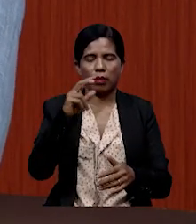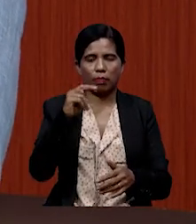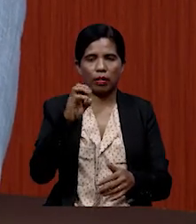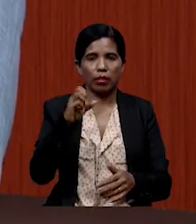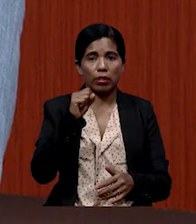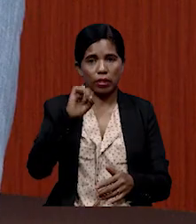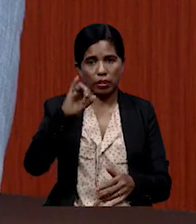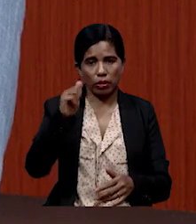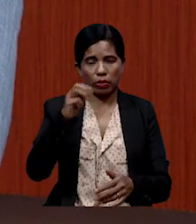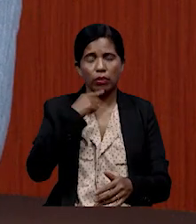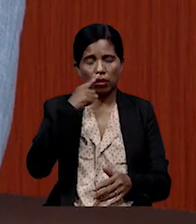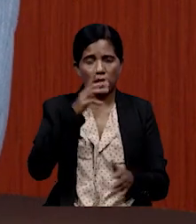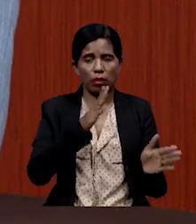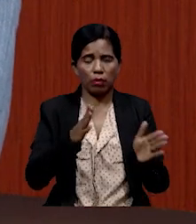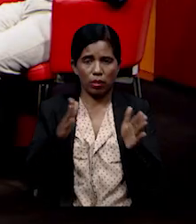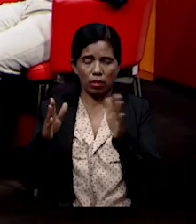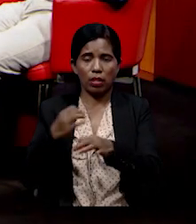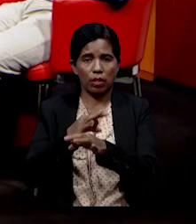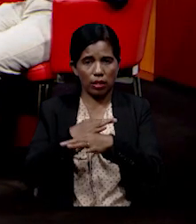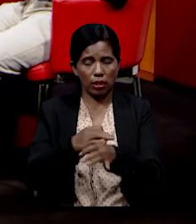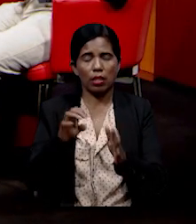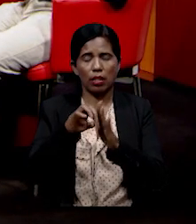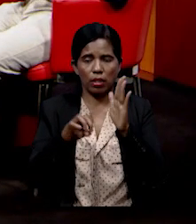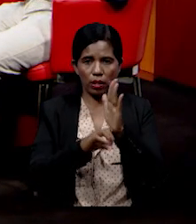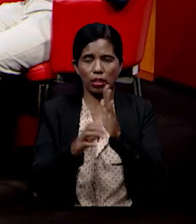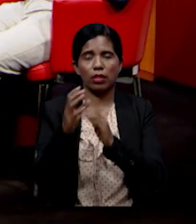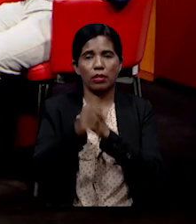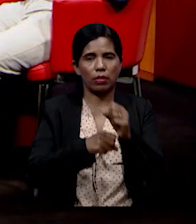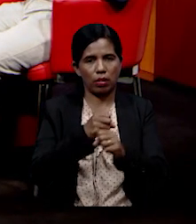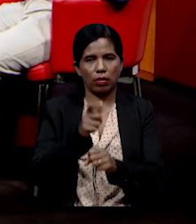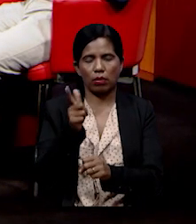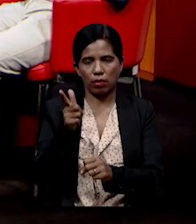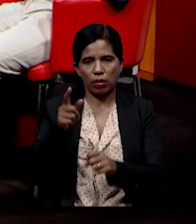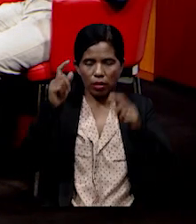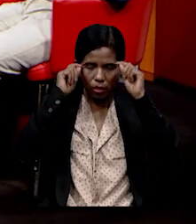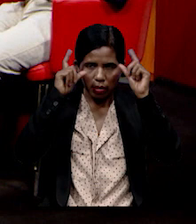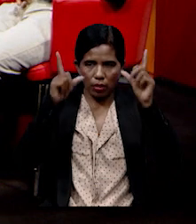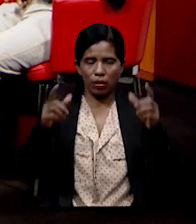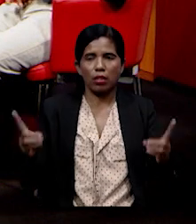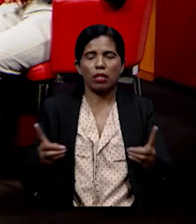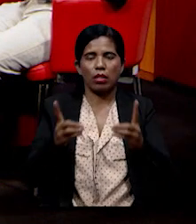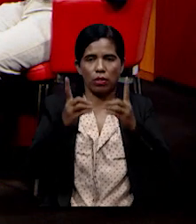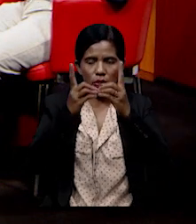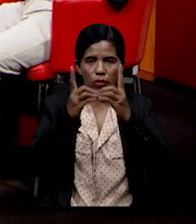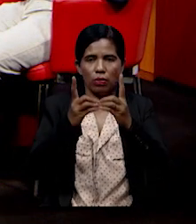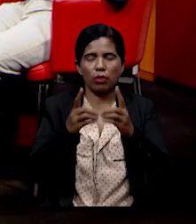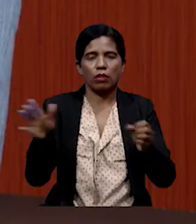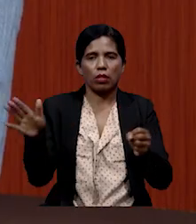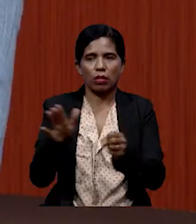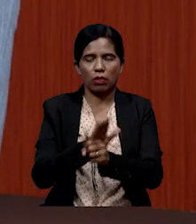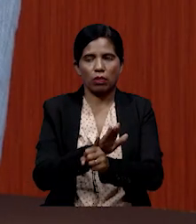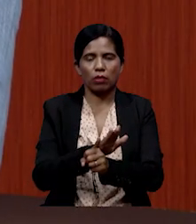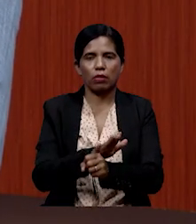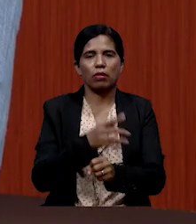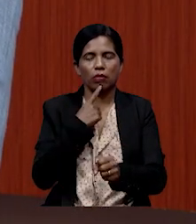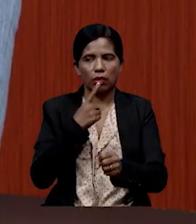é processo Construção Estado na Nação durante Tina Ruanulo né, Timor-Leste, se assoro situação, ne bena cono dinâmica,